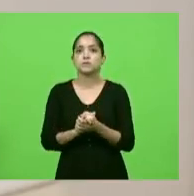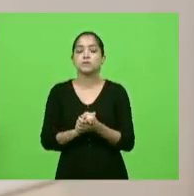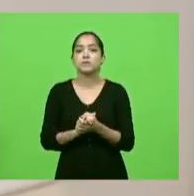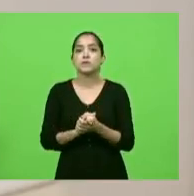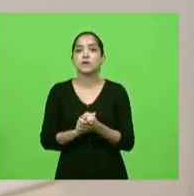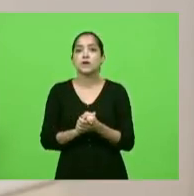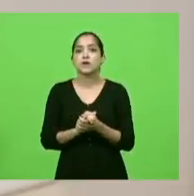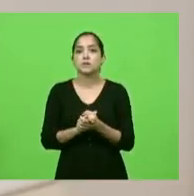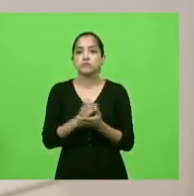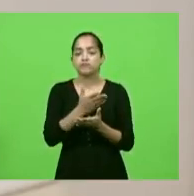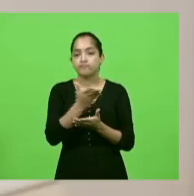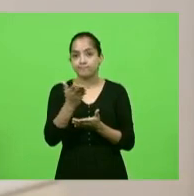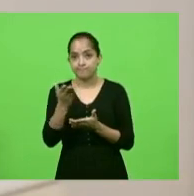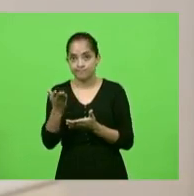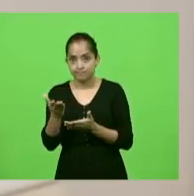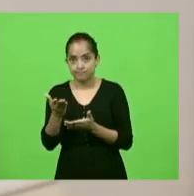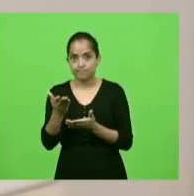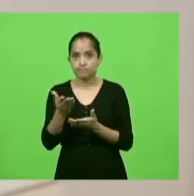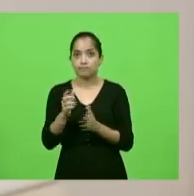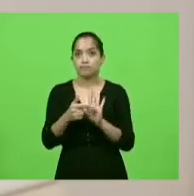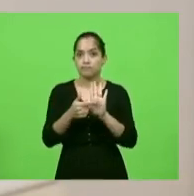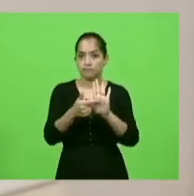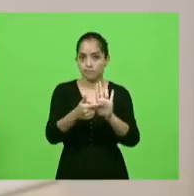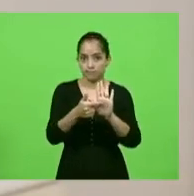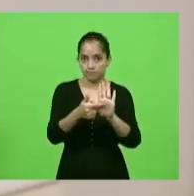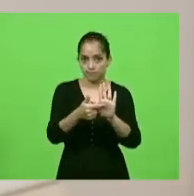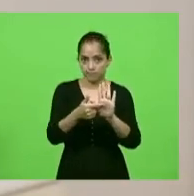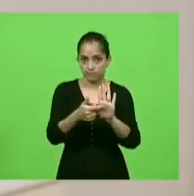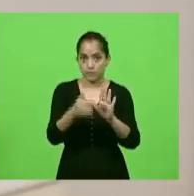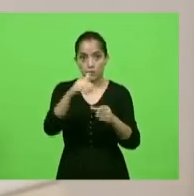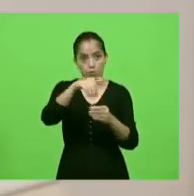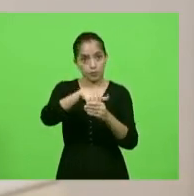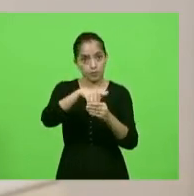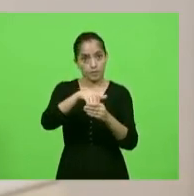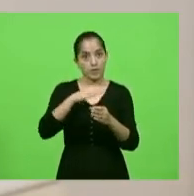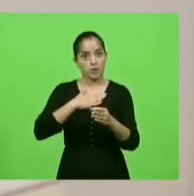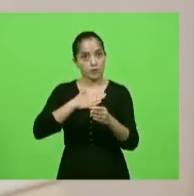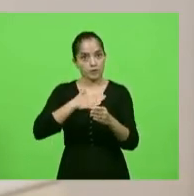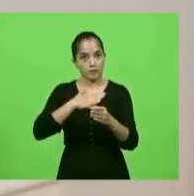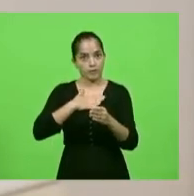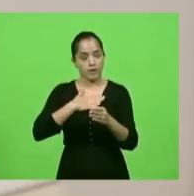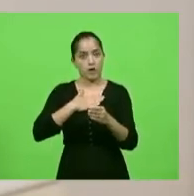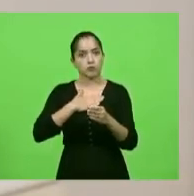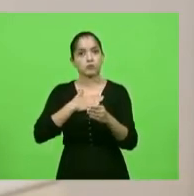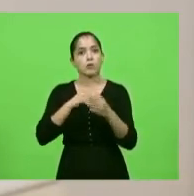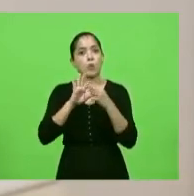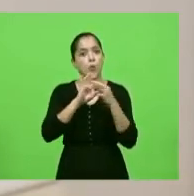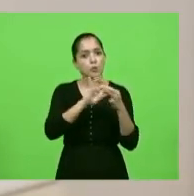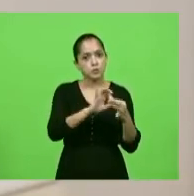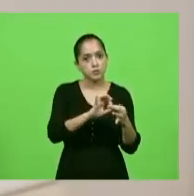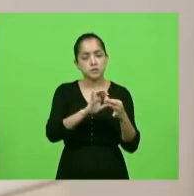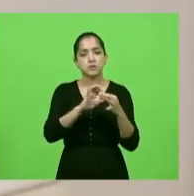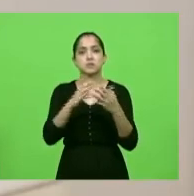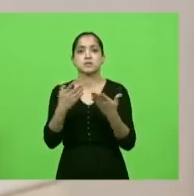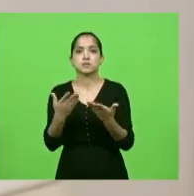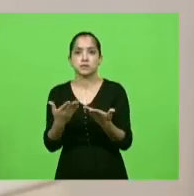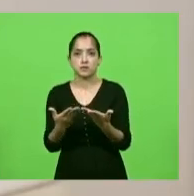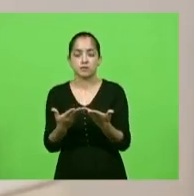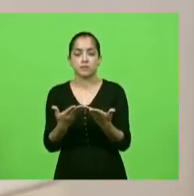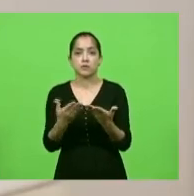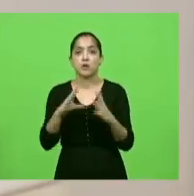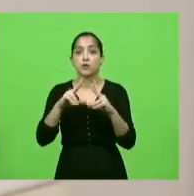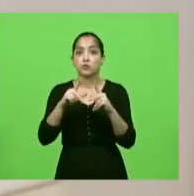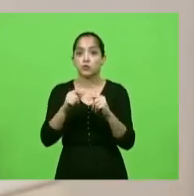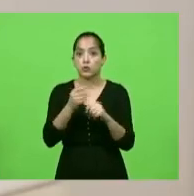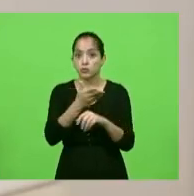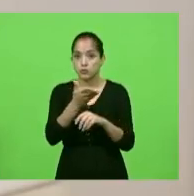deixo consignado que a apresentação do meu voto será de forma concisa, na medida do possível, sendo que todos os